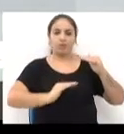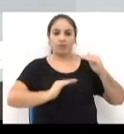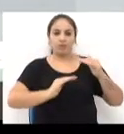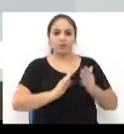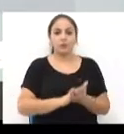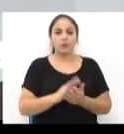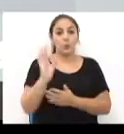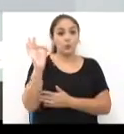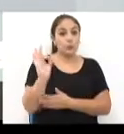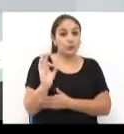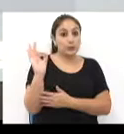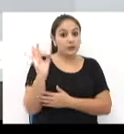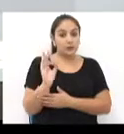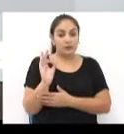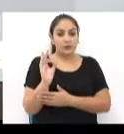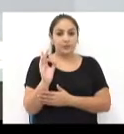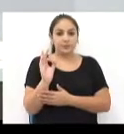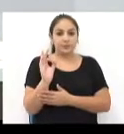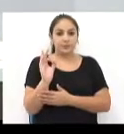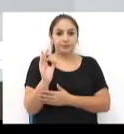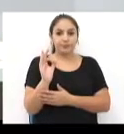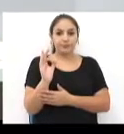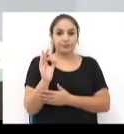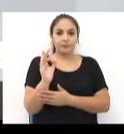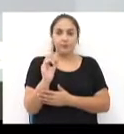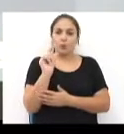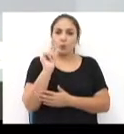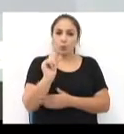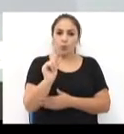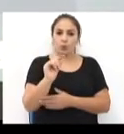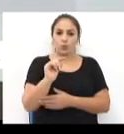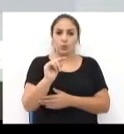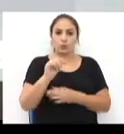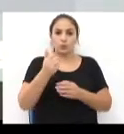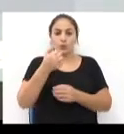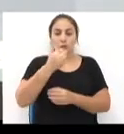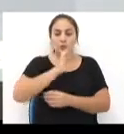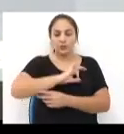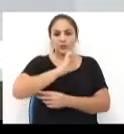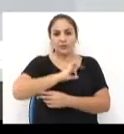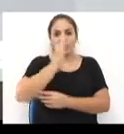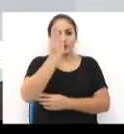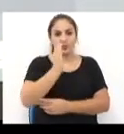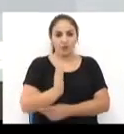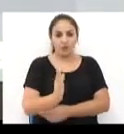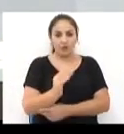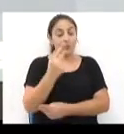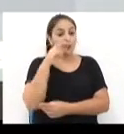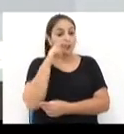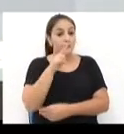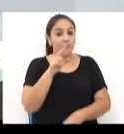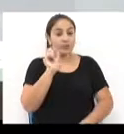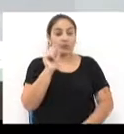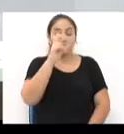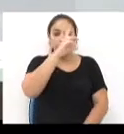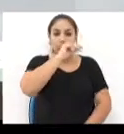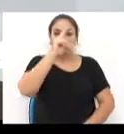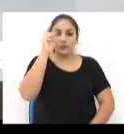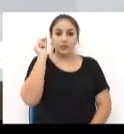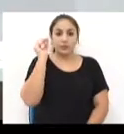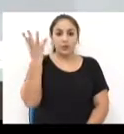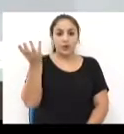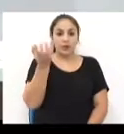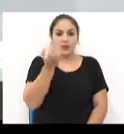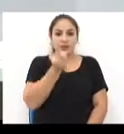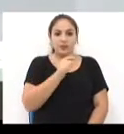foi um índice abaixo do piso nacional, e vejo, senhores, que o